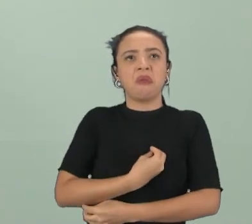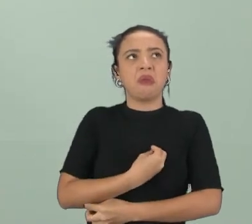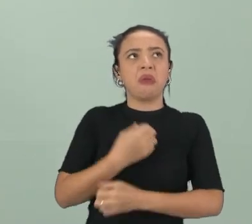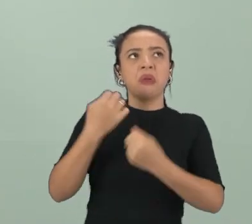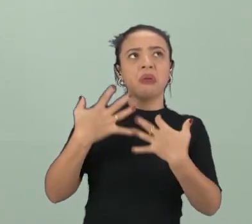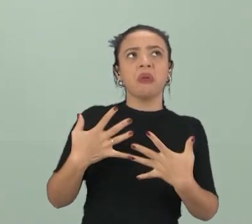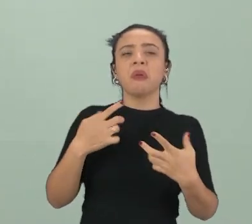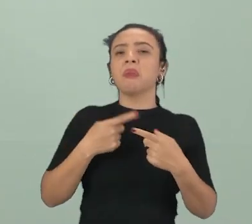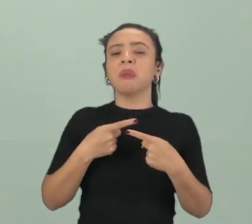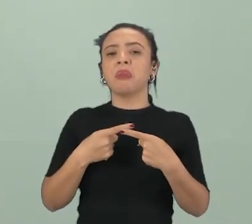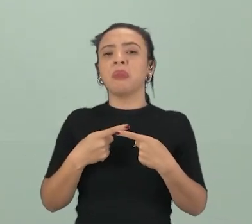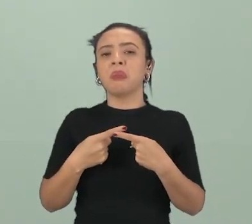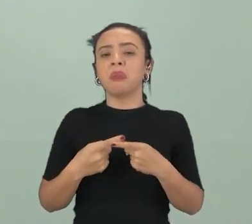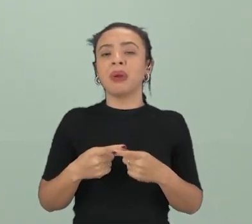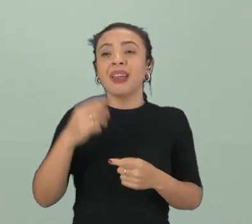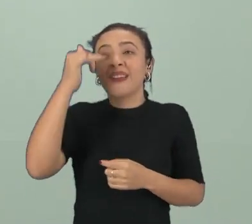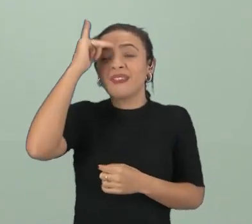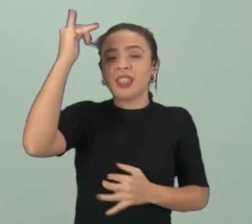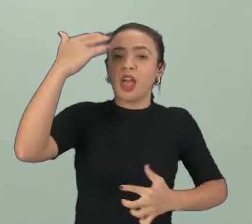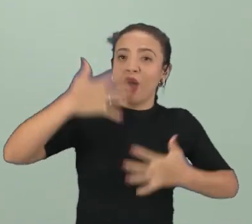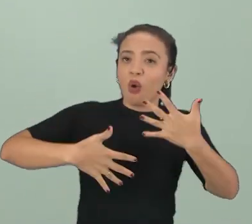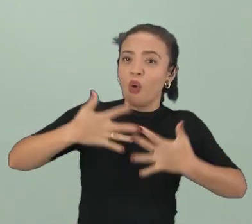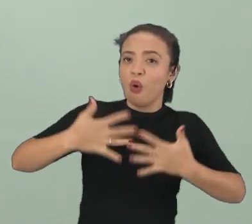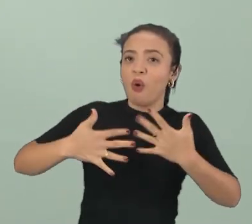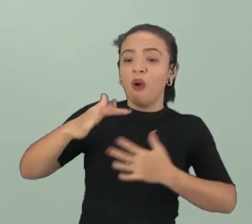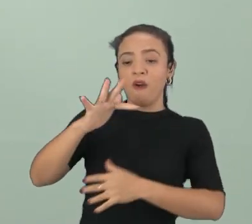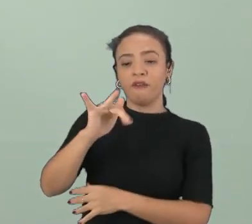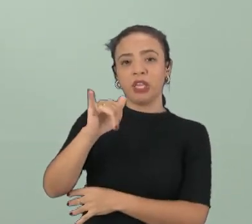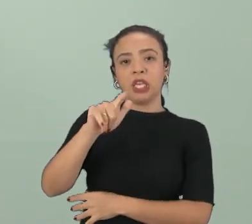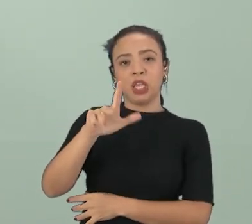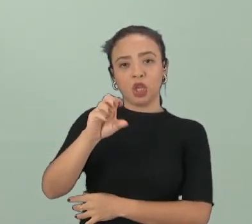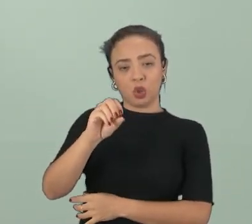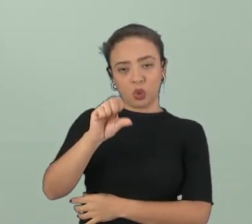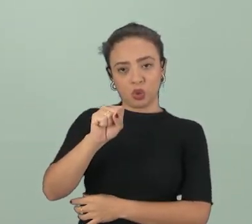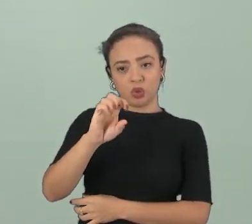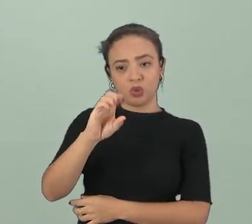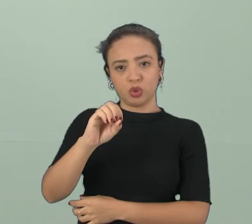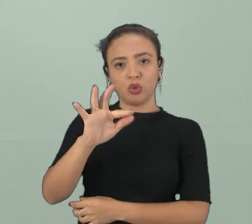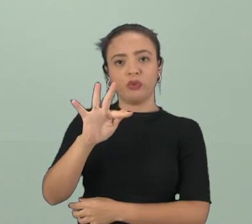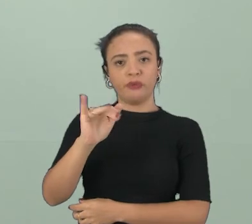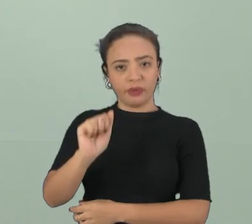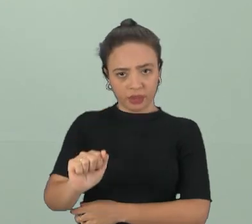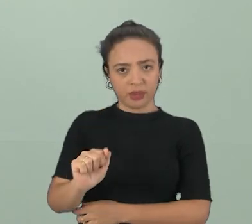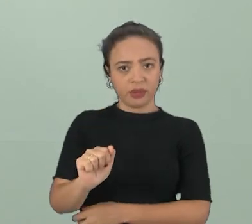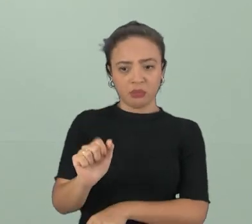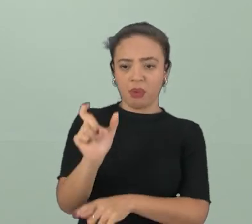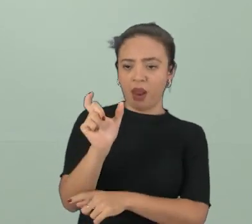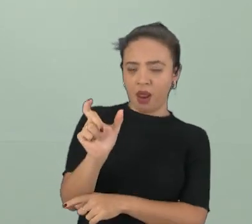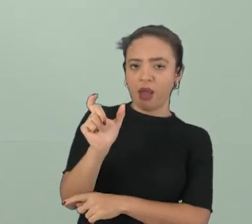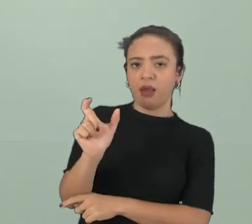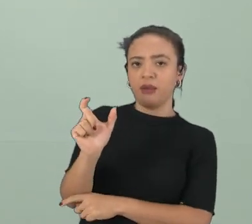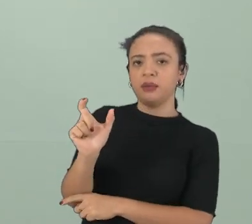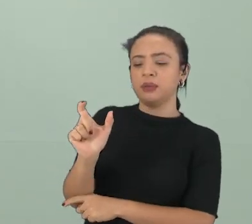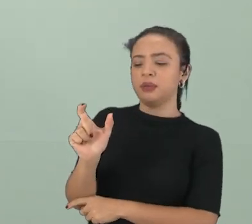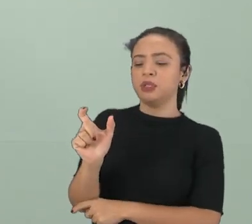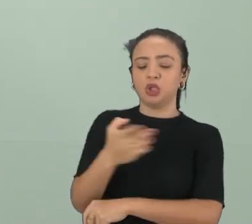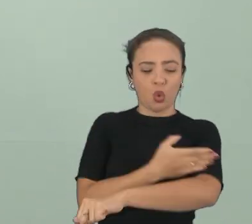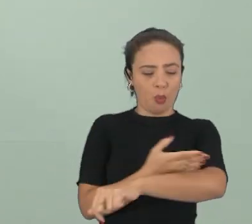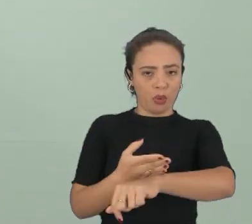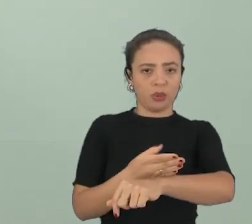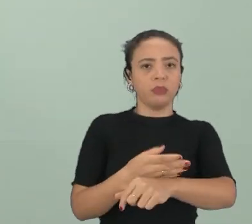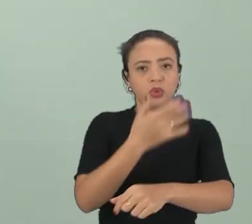gente tá falando isso Plano A gente não confundir a palavra filosofia nesses desse uso lá no